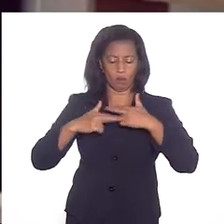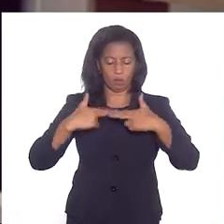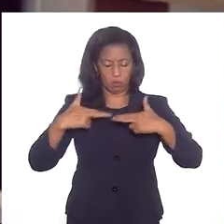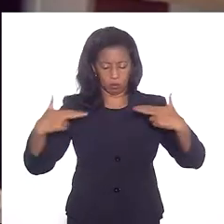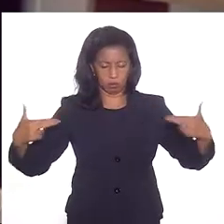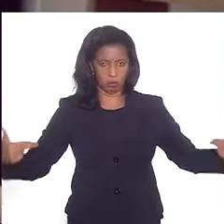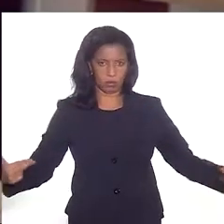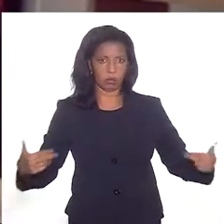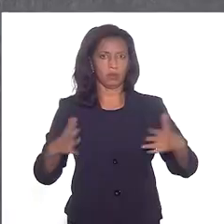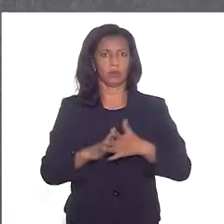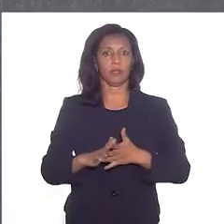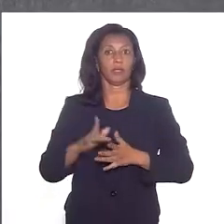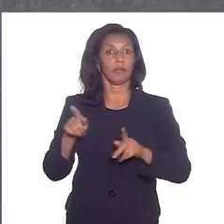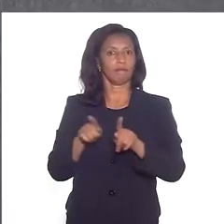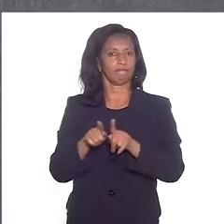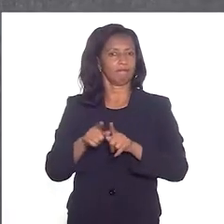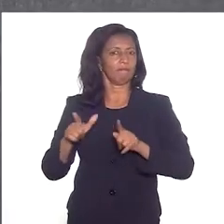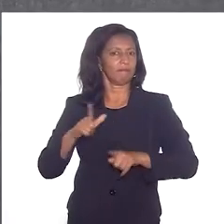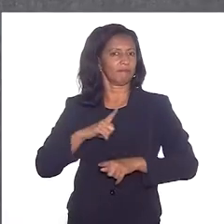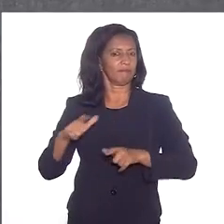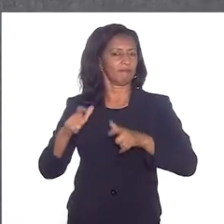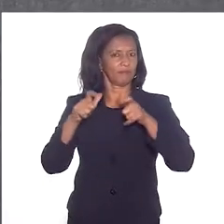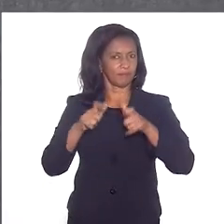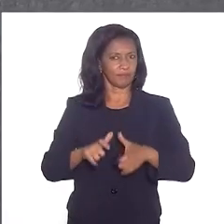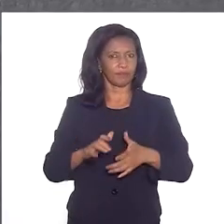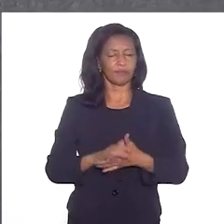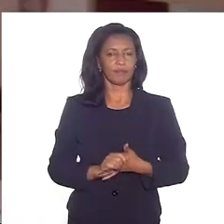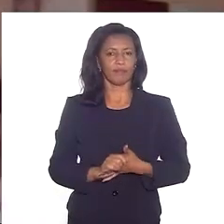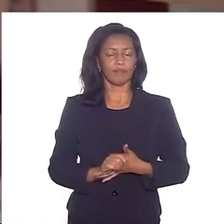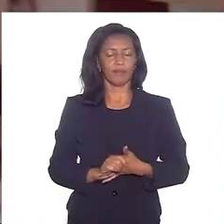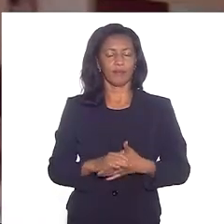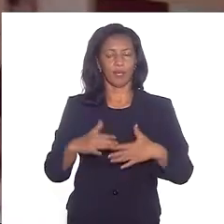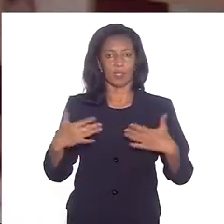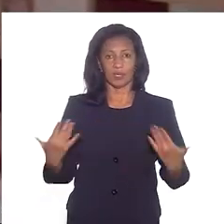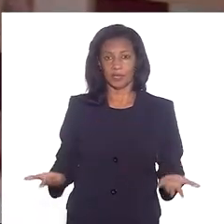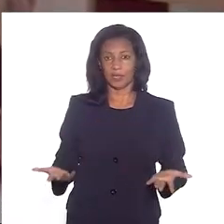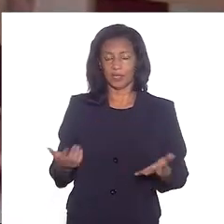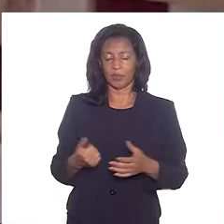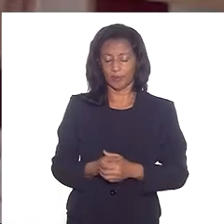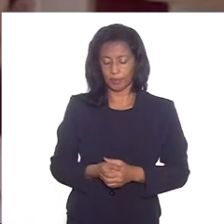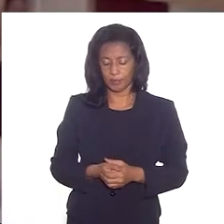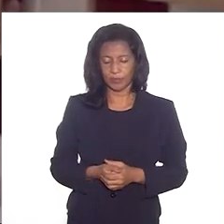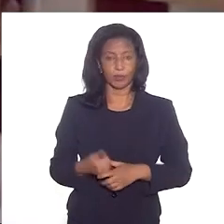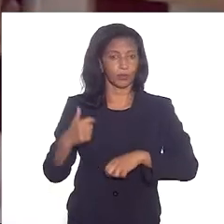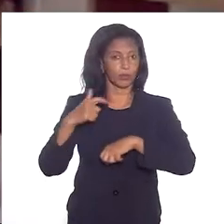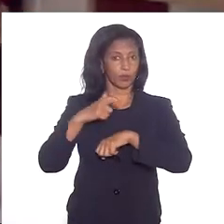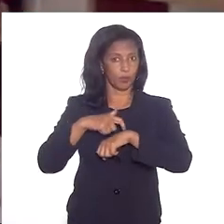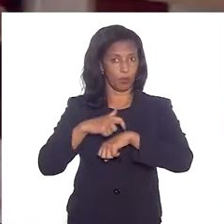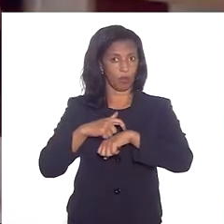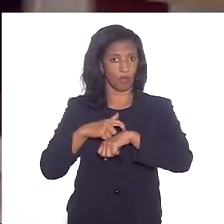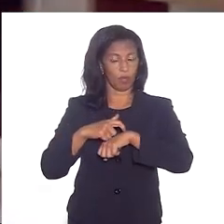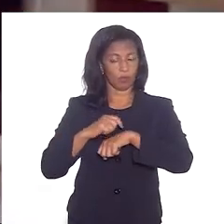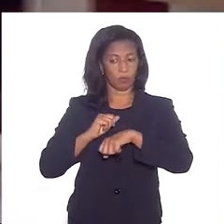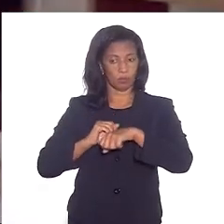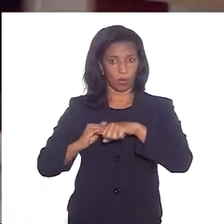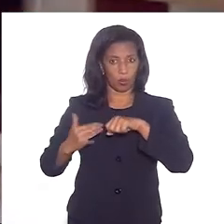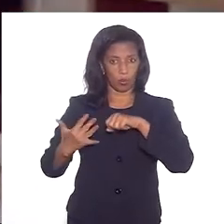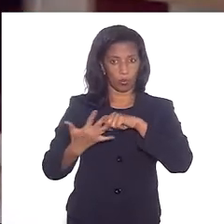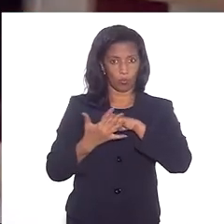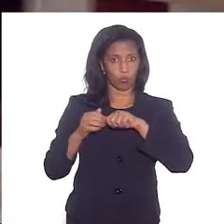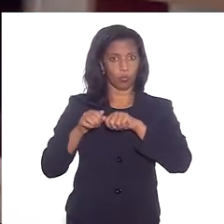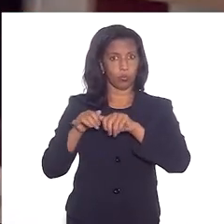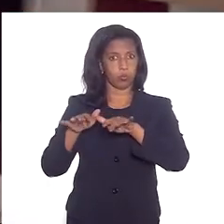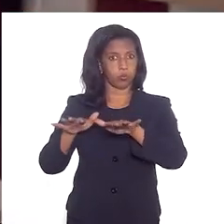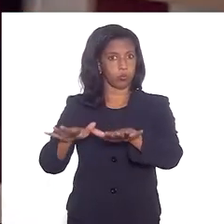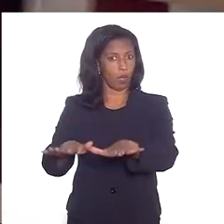é o macarrão, né? A farinha tem esse lugar. Então, no momento da